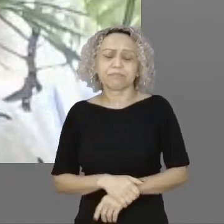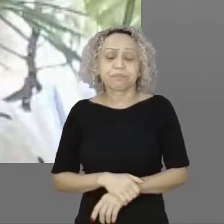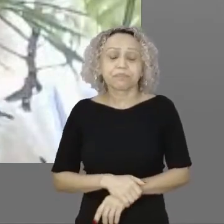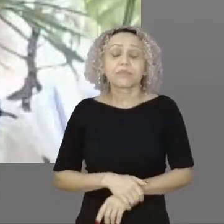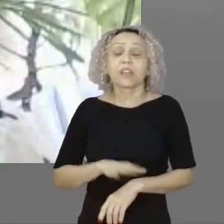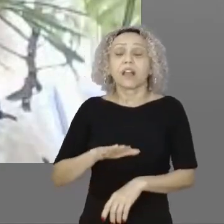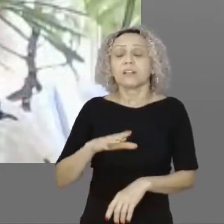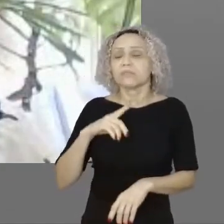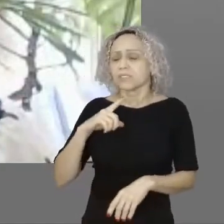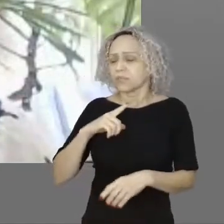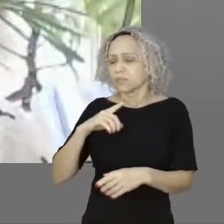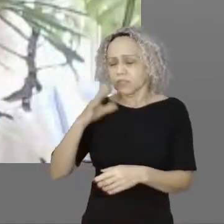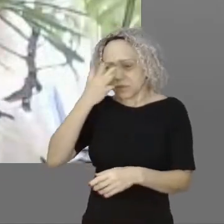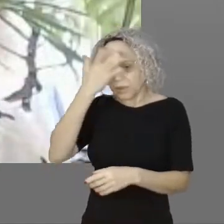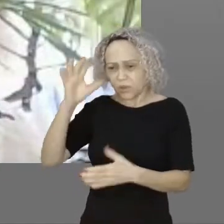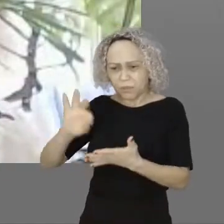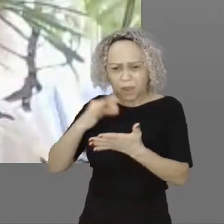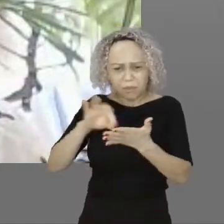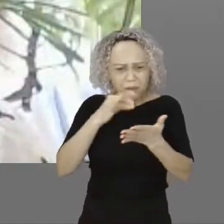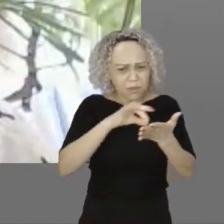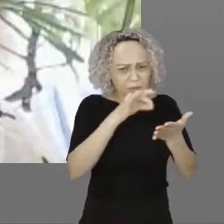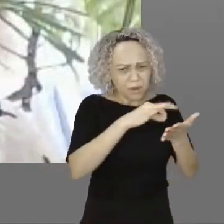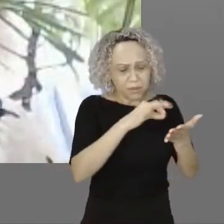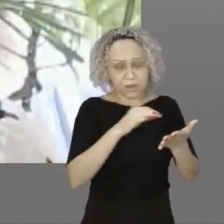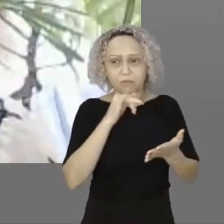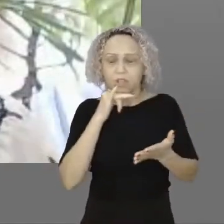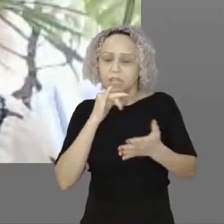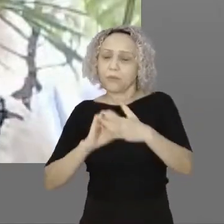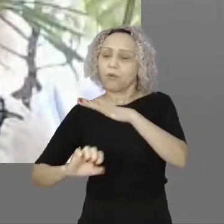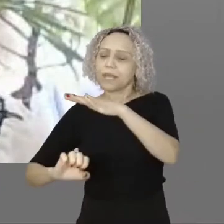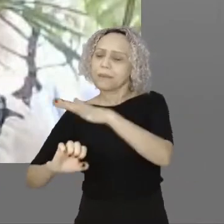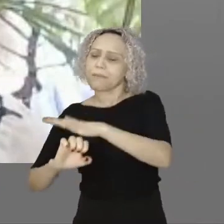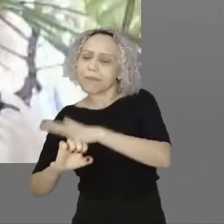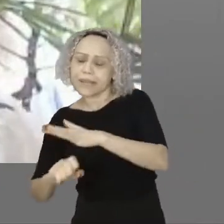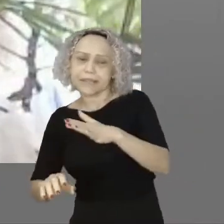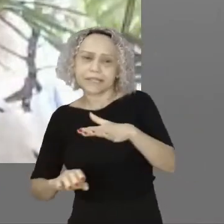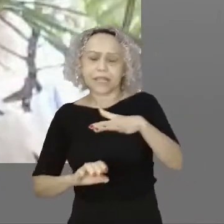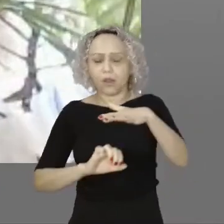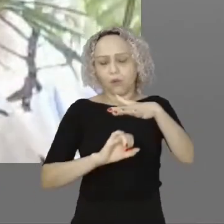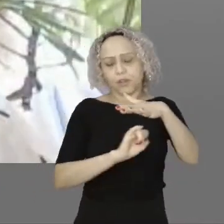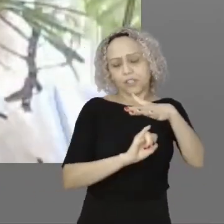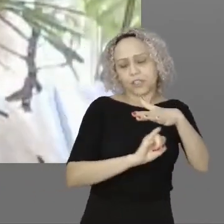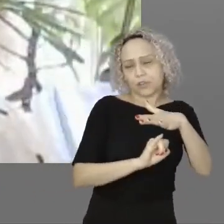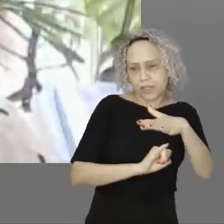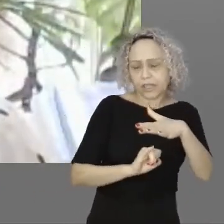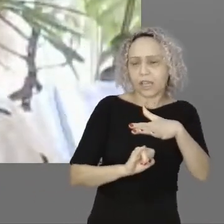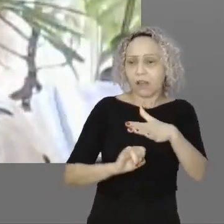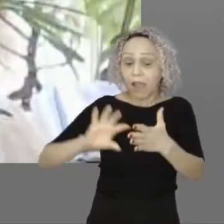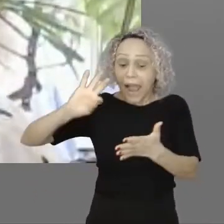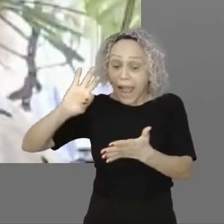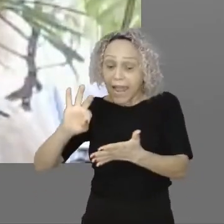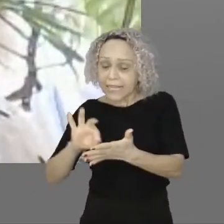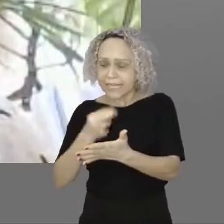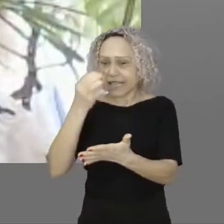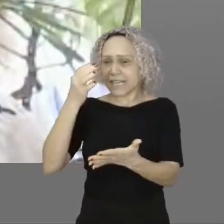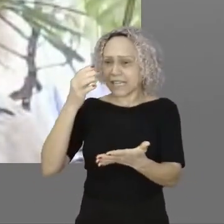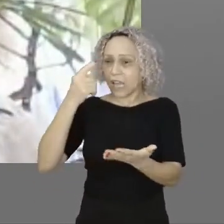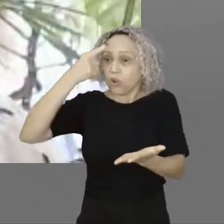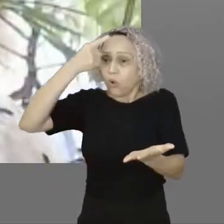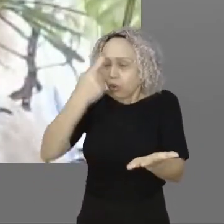empresa ou uma entidade assina ou se compromete com esse tema, ele traz para dentro da sua